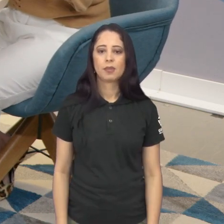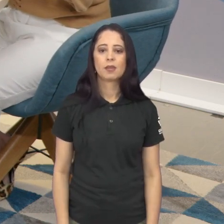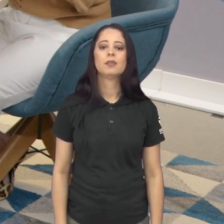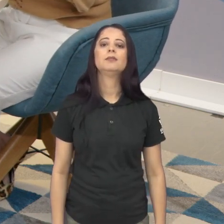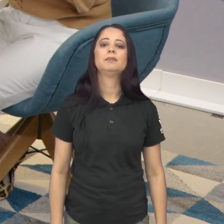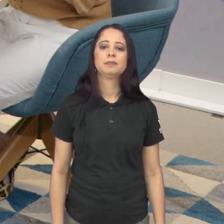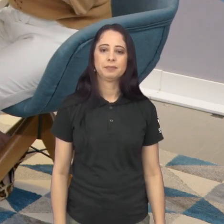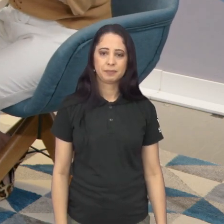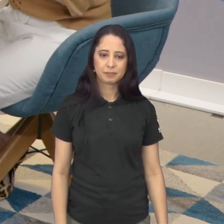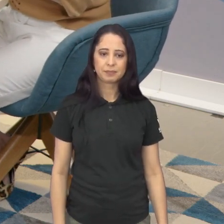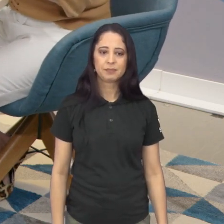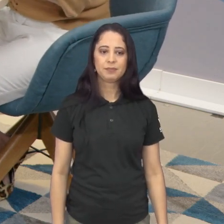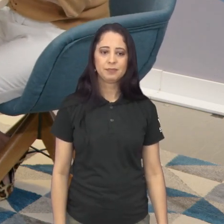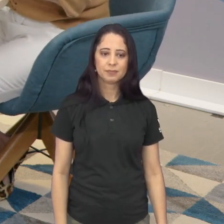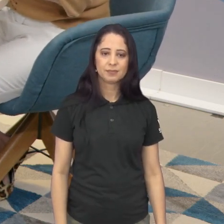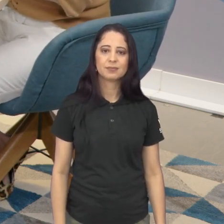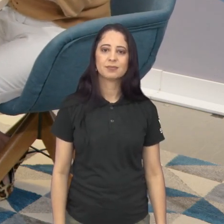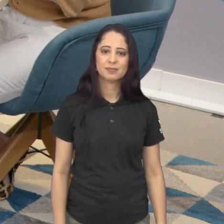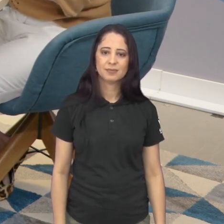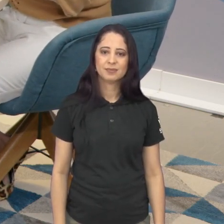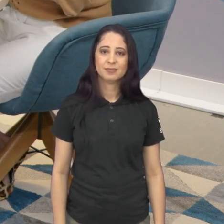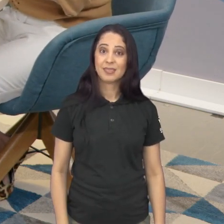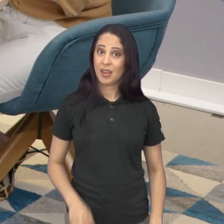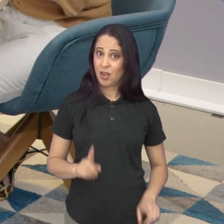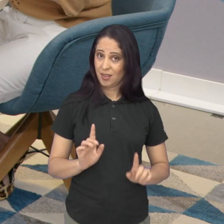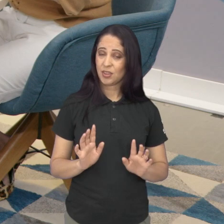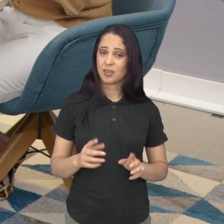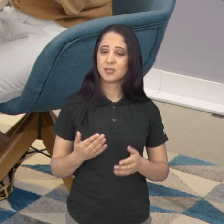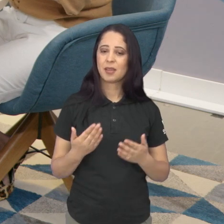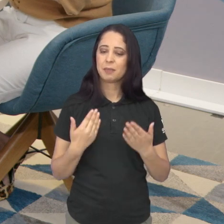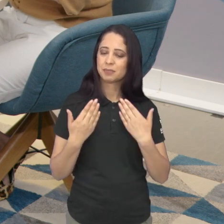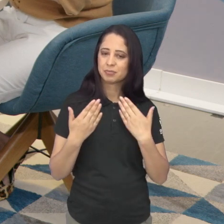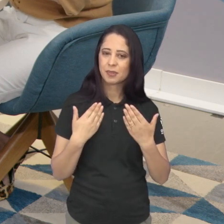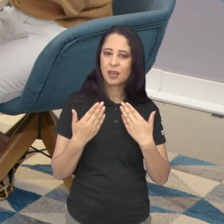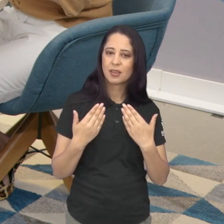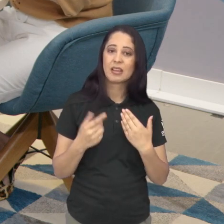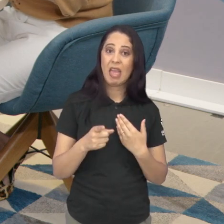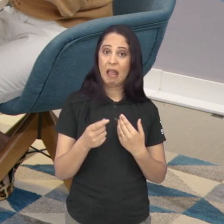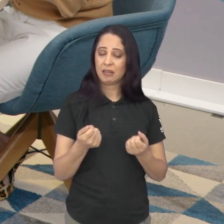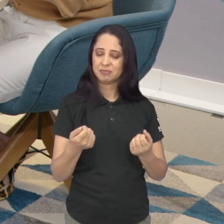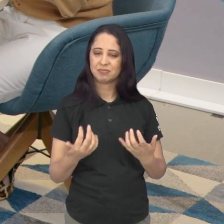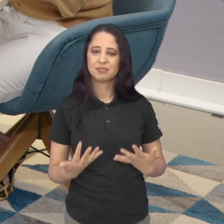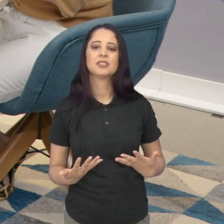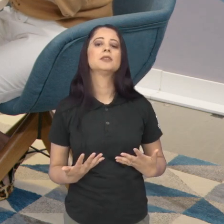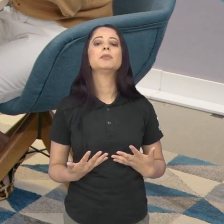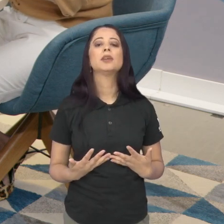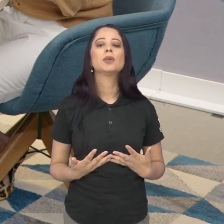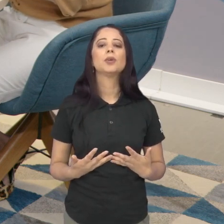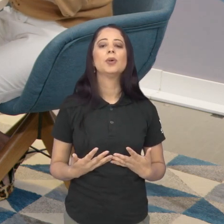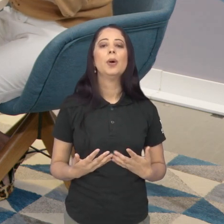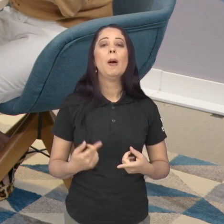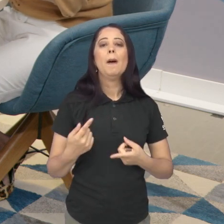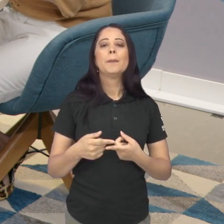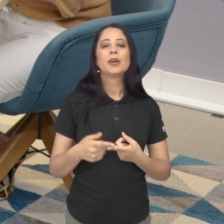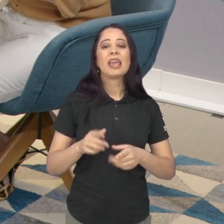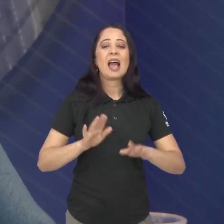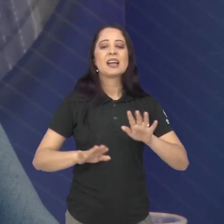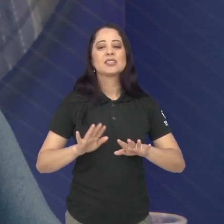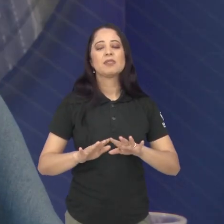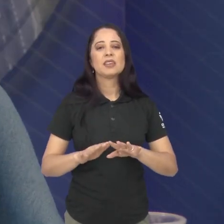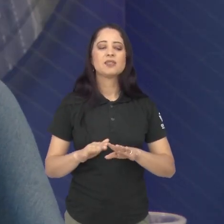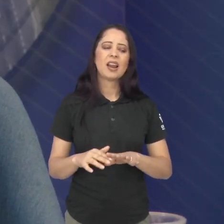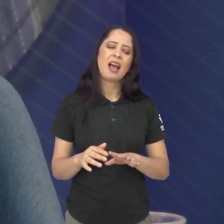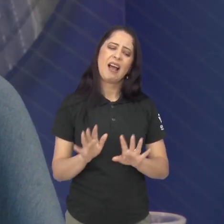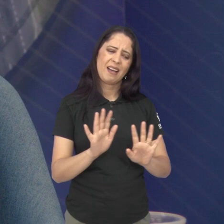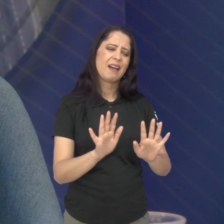Tá aí, então. É uma coisa que a gente até falava antes, né, que ela bem pontuou, a questão de, espera, não é isso, mesmo